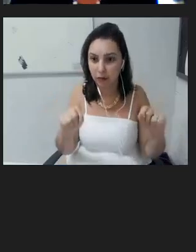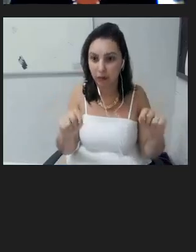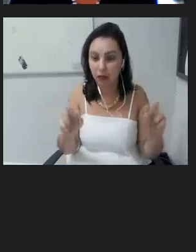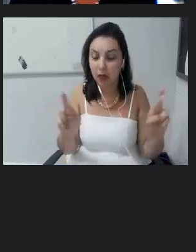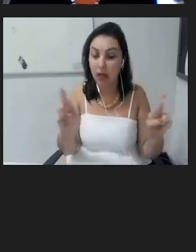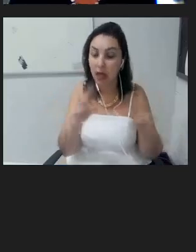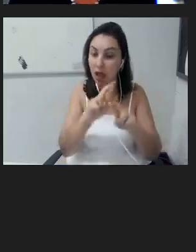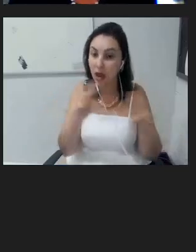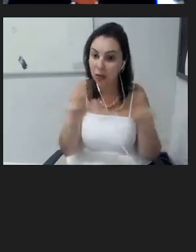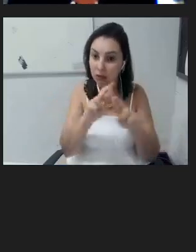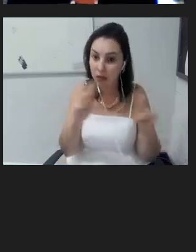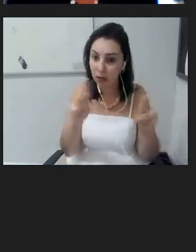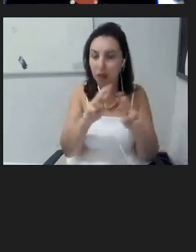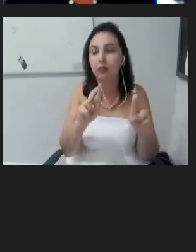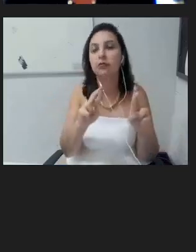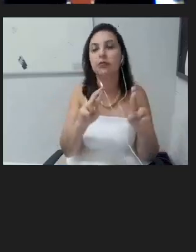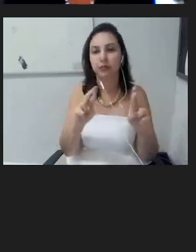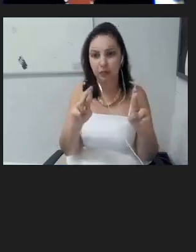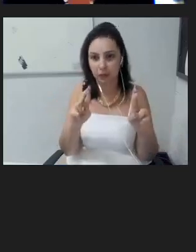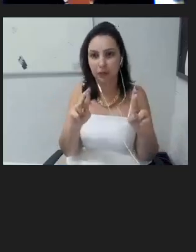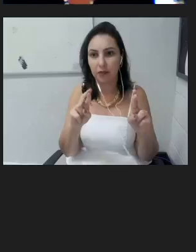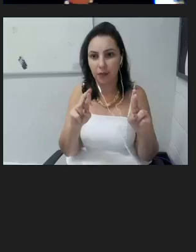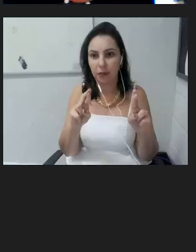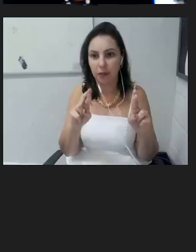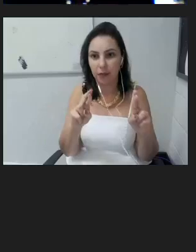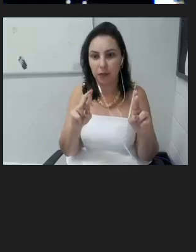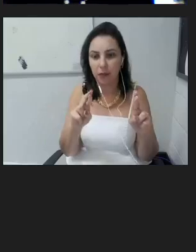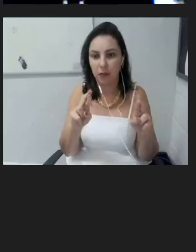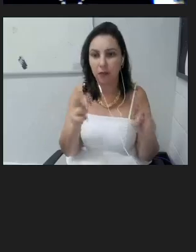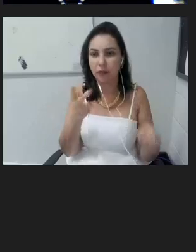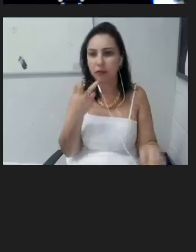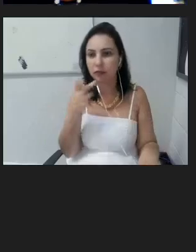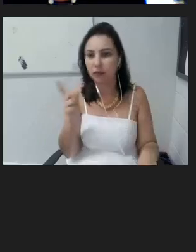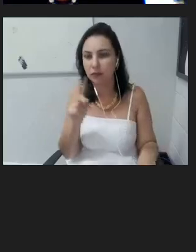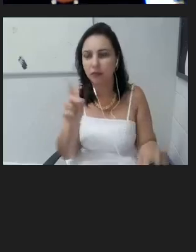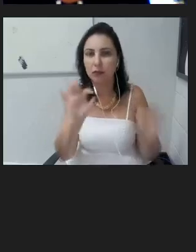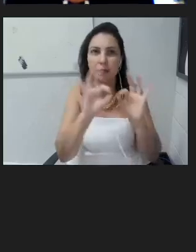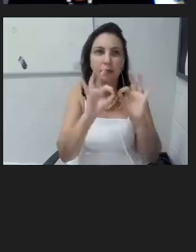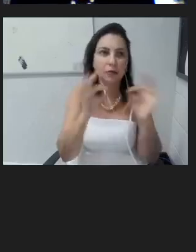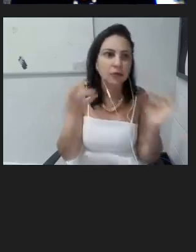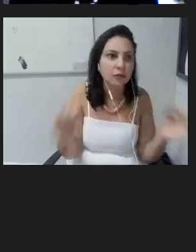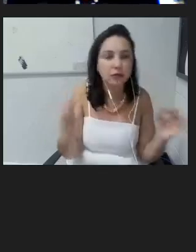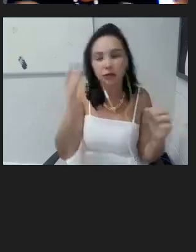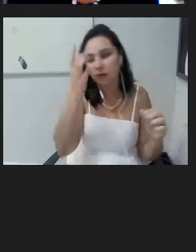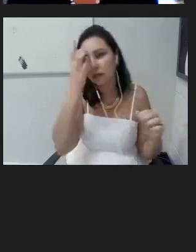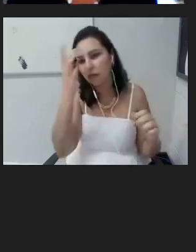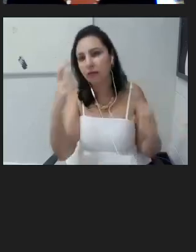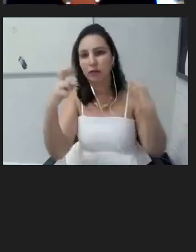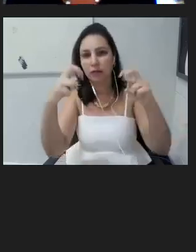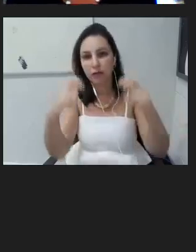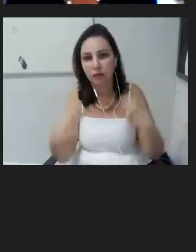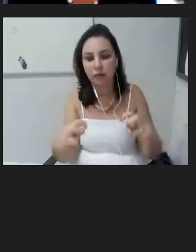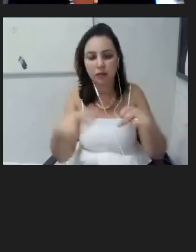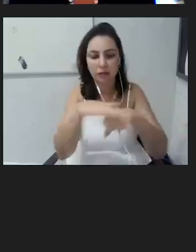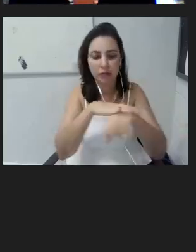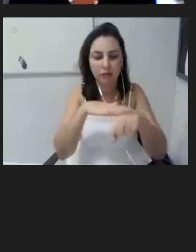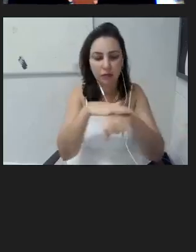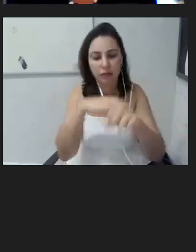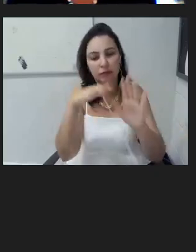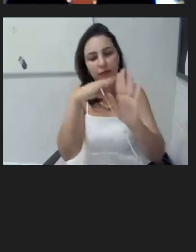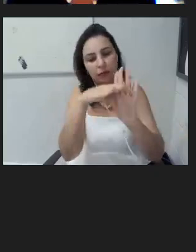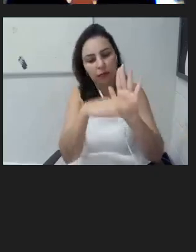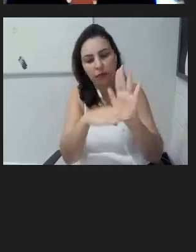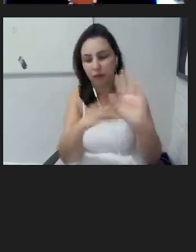relação. Eu não estou dizendo que a coisa simples, é fácil, vamos sentar, conversar e elaborar. Não,